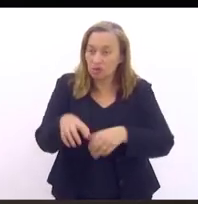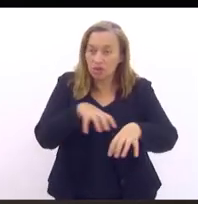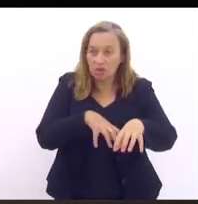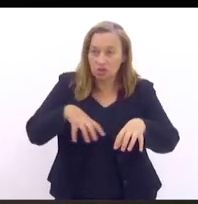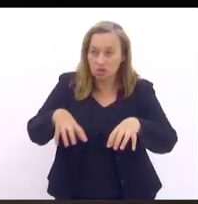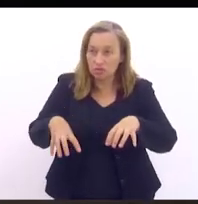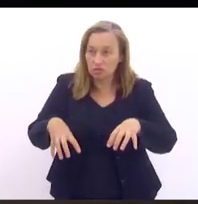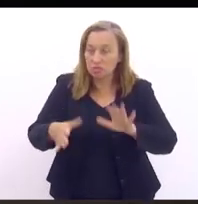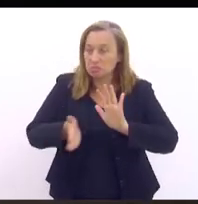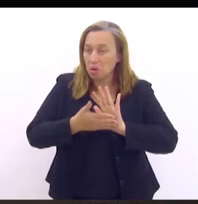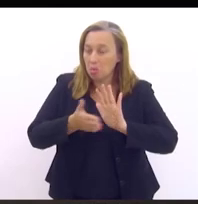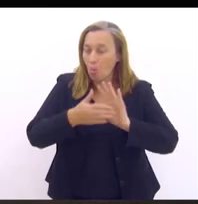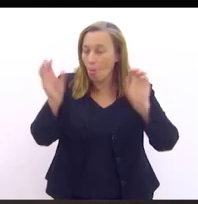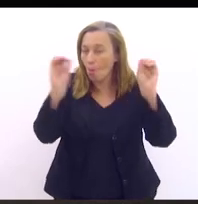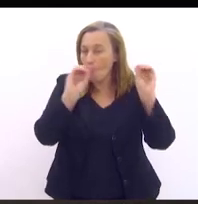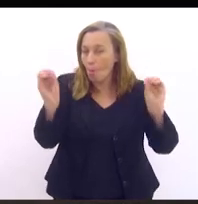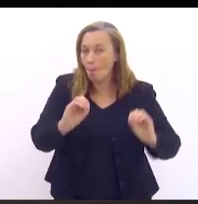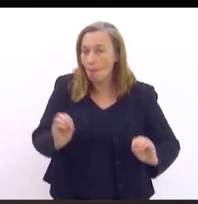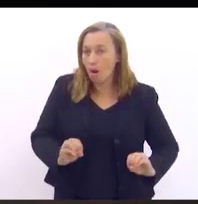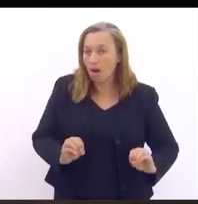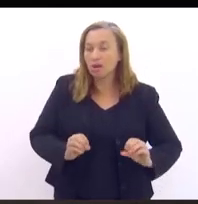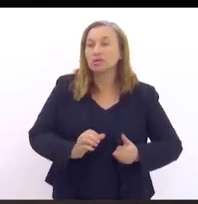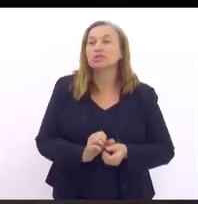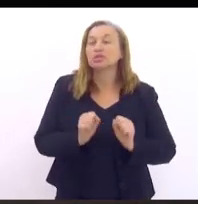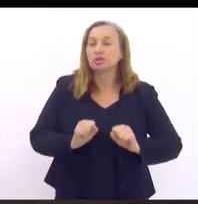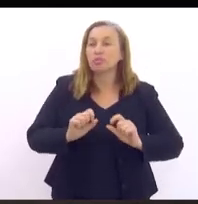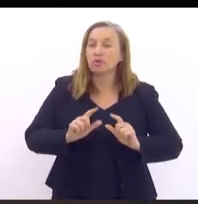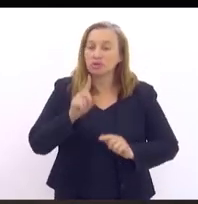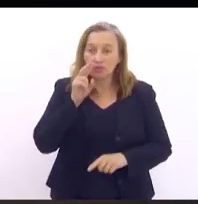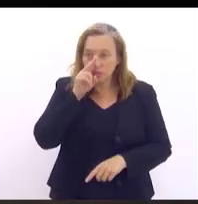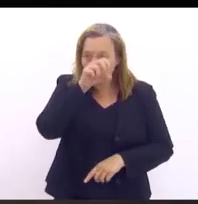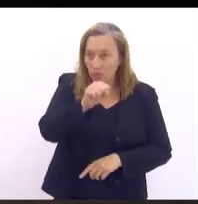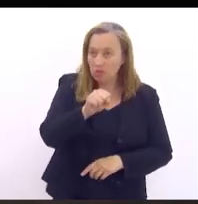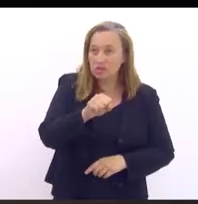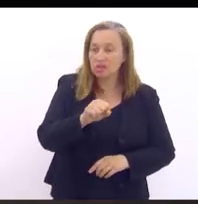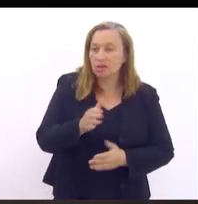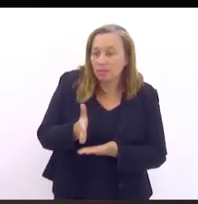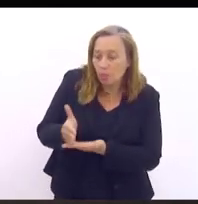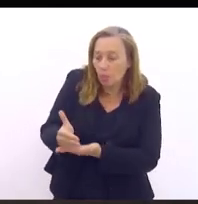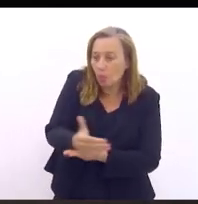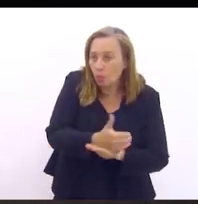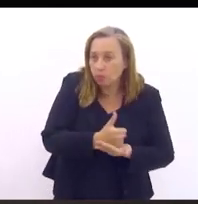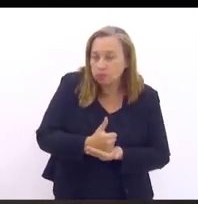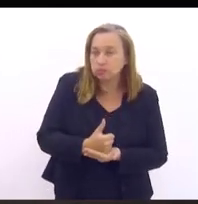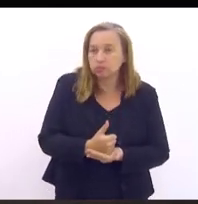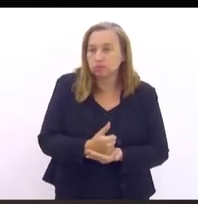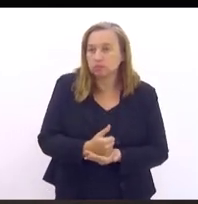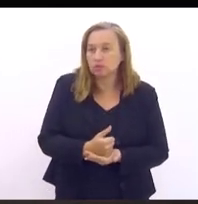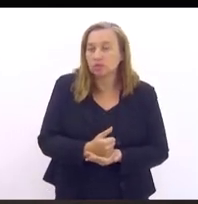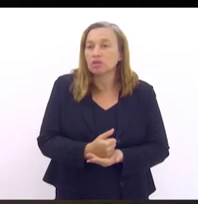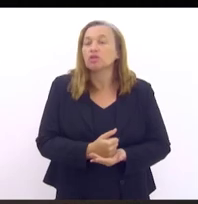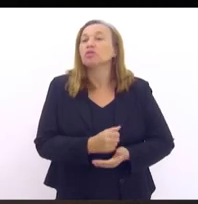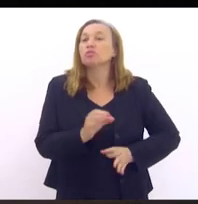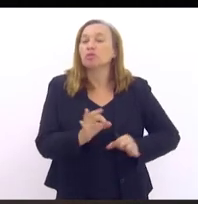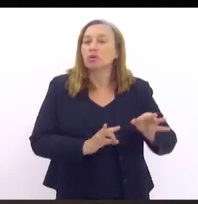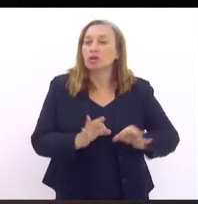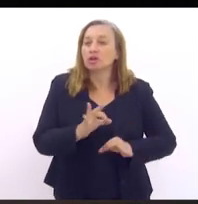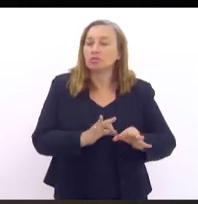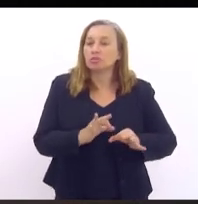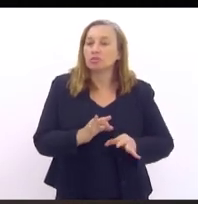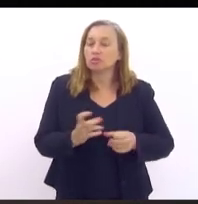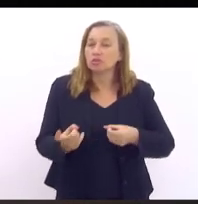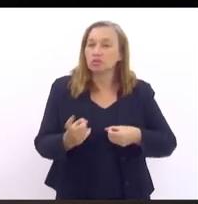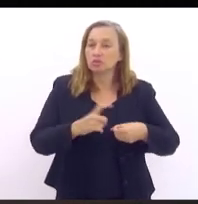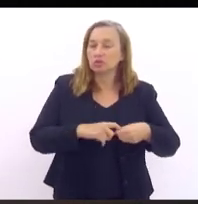sem propor ações que possam fortalecer a arrecadação, tais como programas de recuperação de